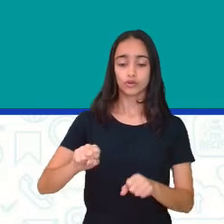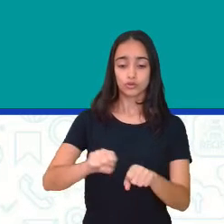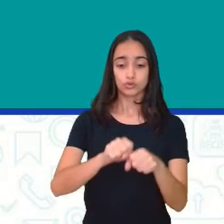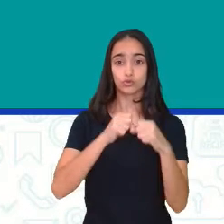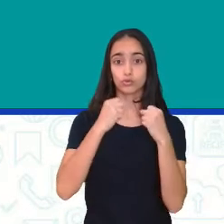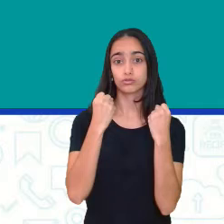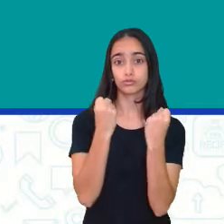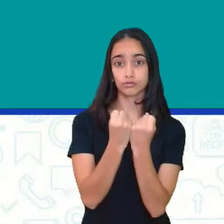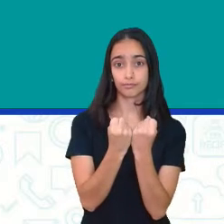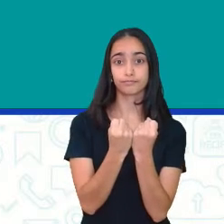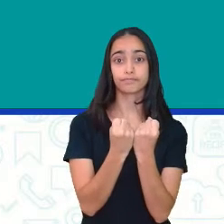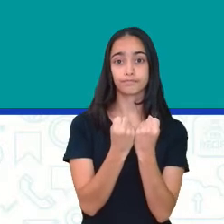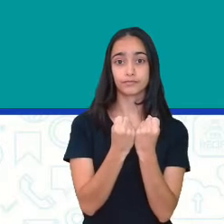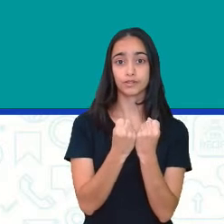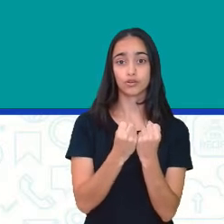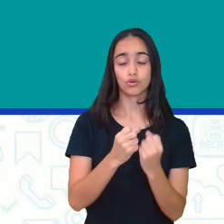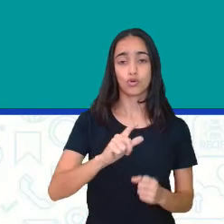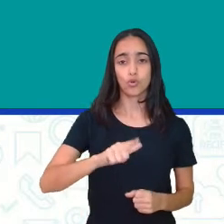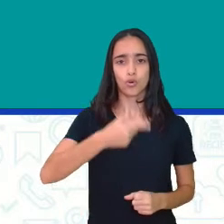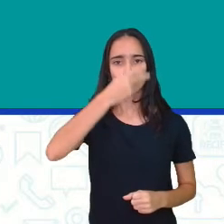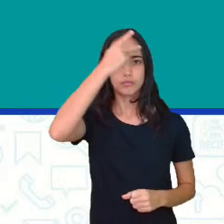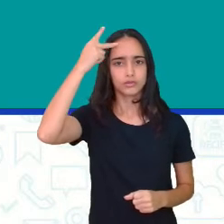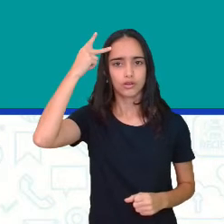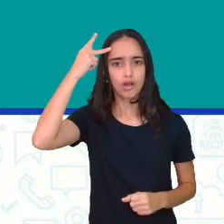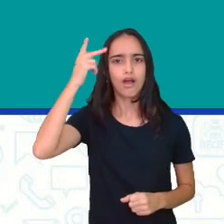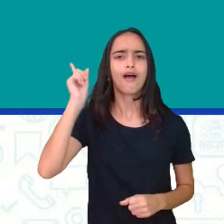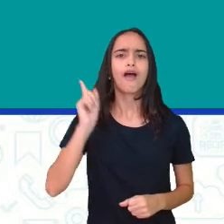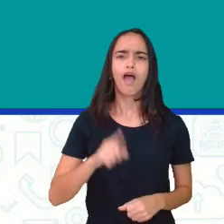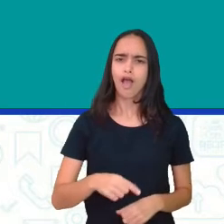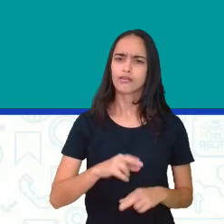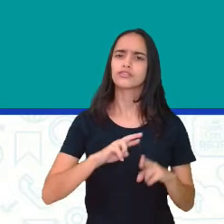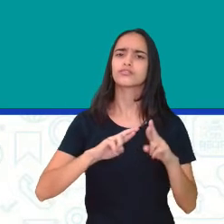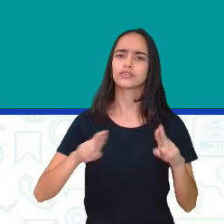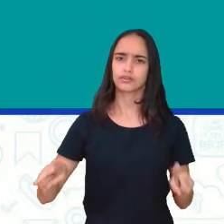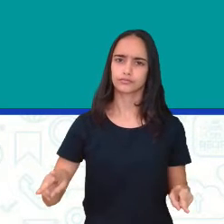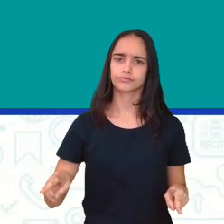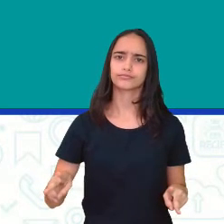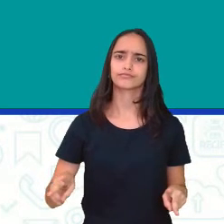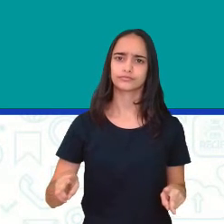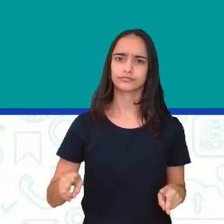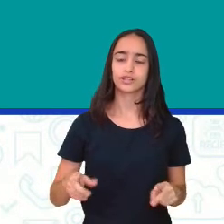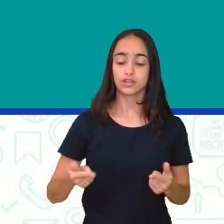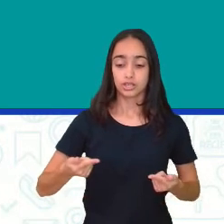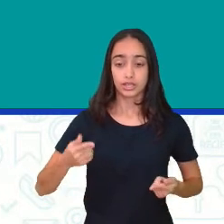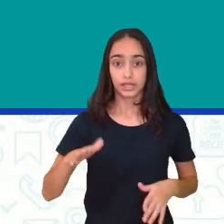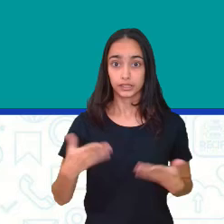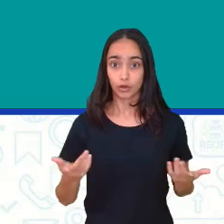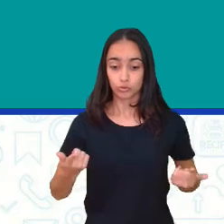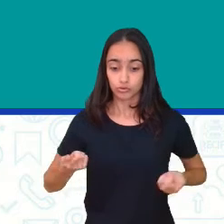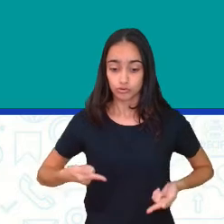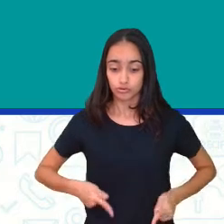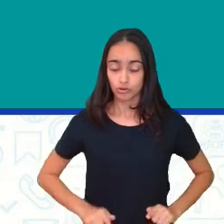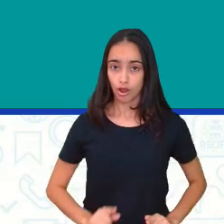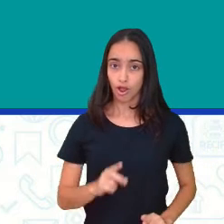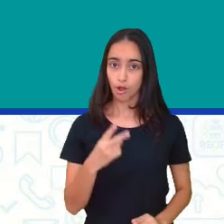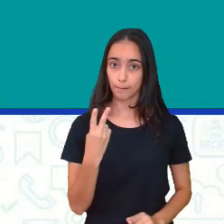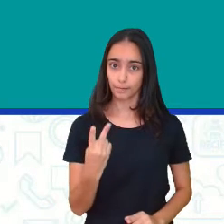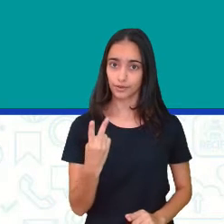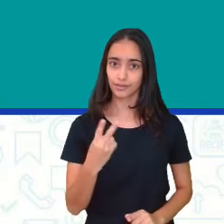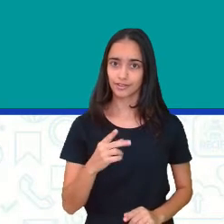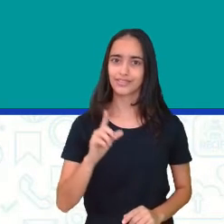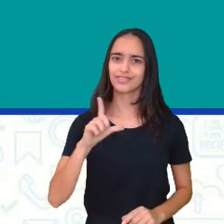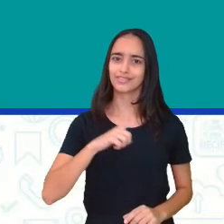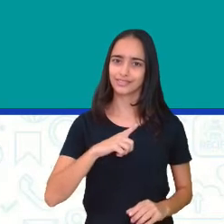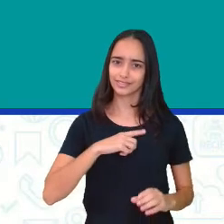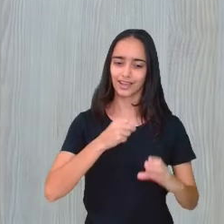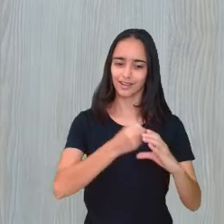socializar, né, aí com as pessoas é diferente. Então, mesmo pessoas gêmeas, a gente tem aí características diferentes. Inclusive,